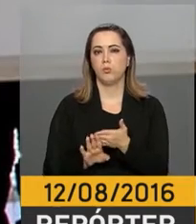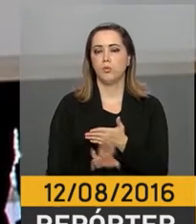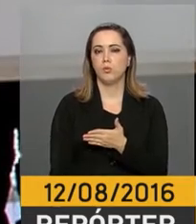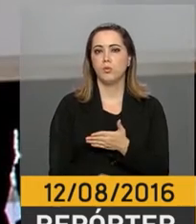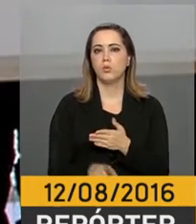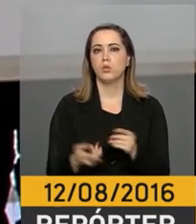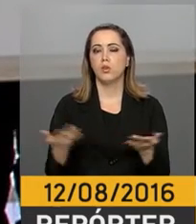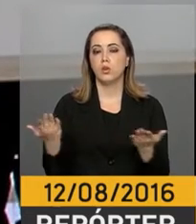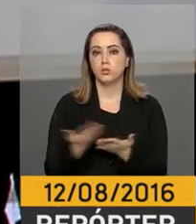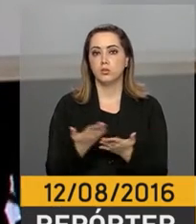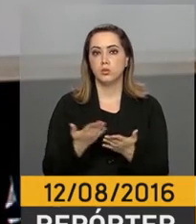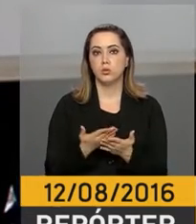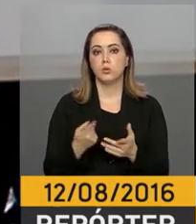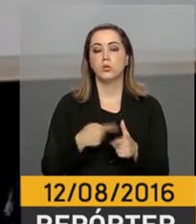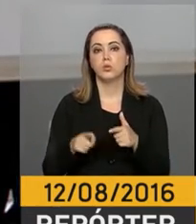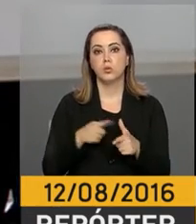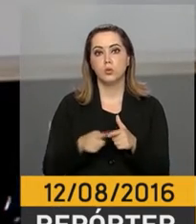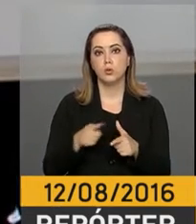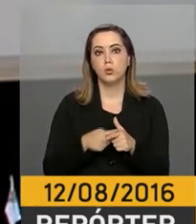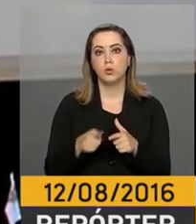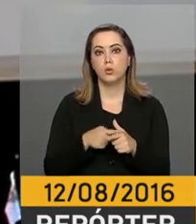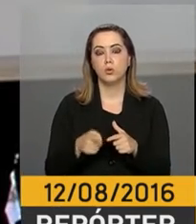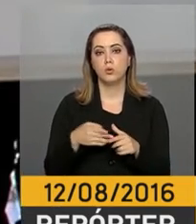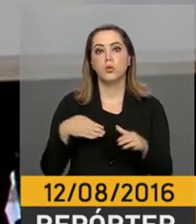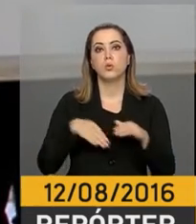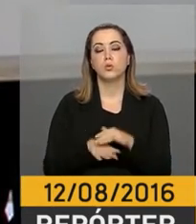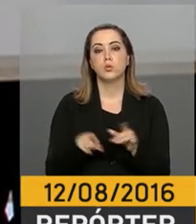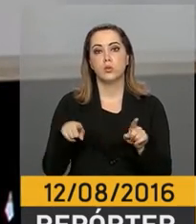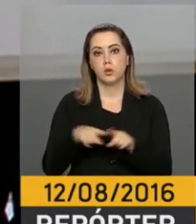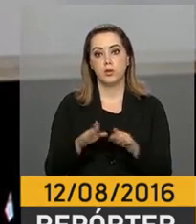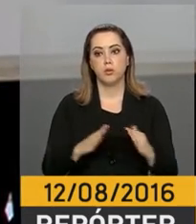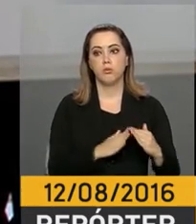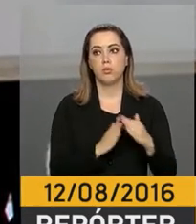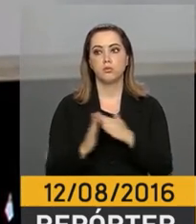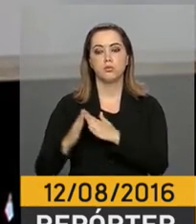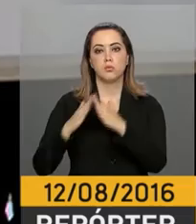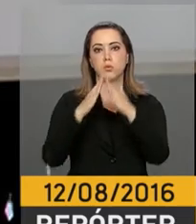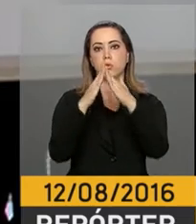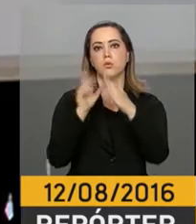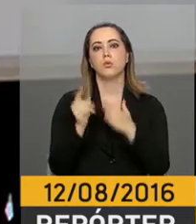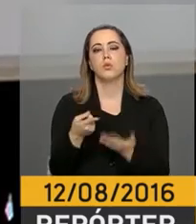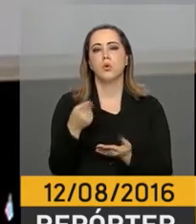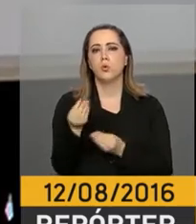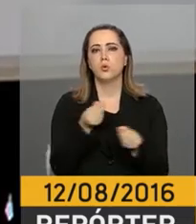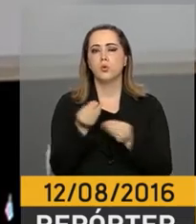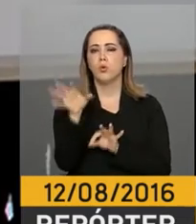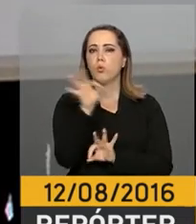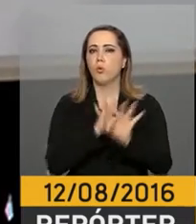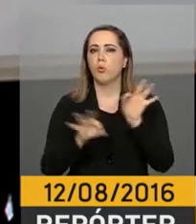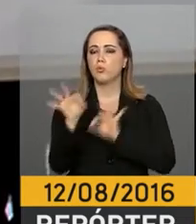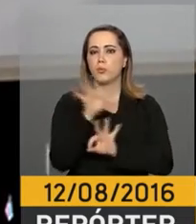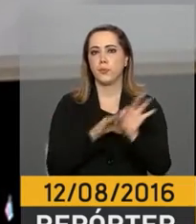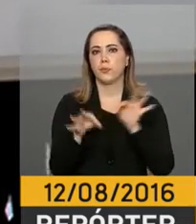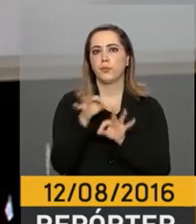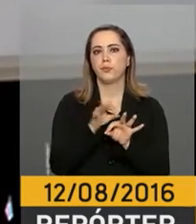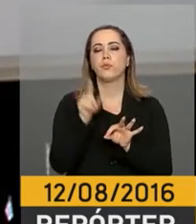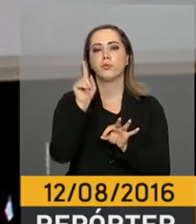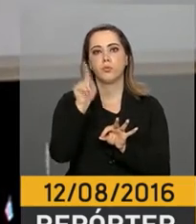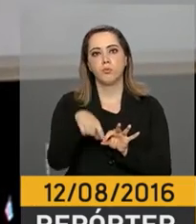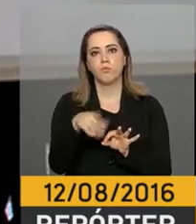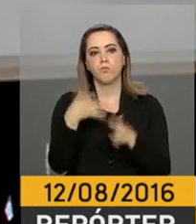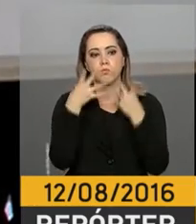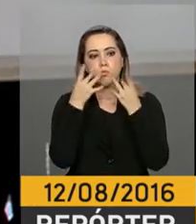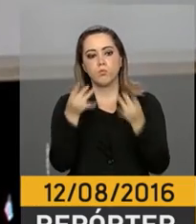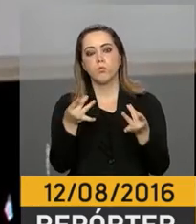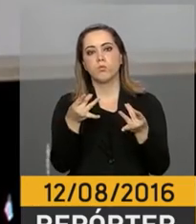aconteceu internamente, são os problemas relacionados às comunidades aqui no Rio de Janeiro. Isso foi avaliado de alguma maneira? Foi dada muita atenção